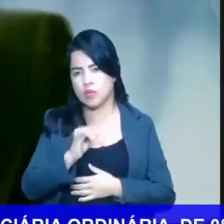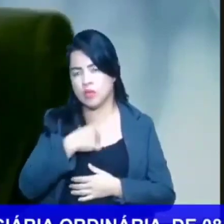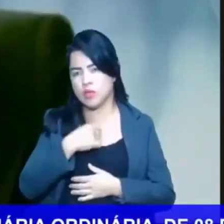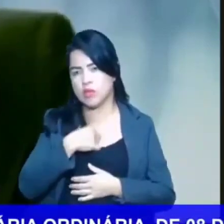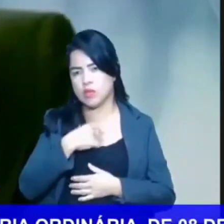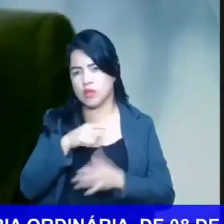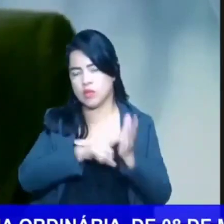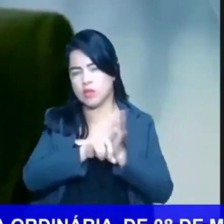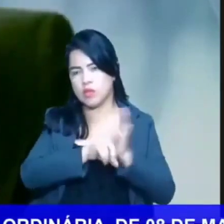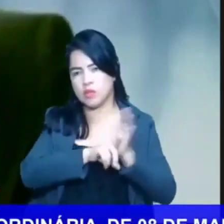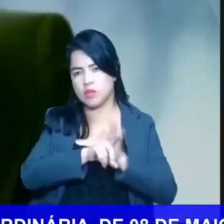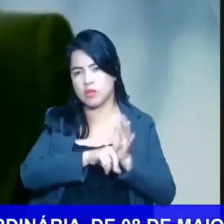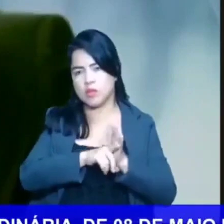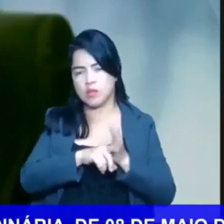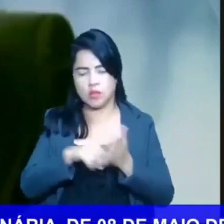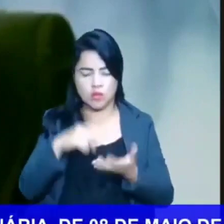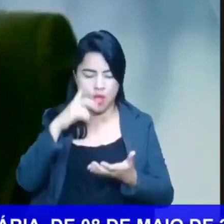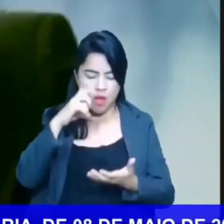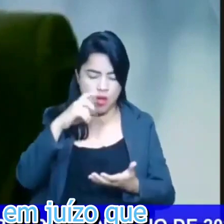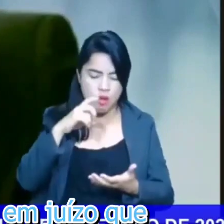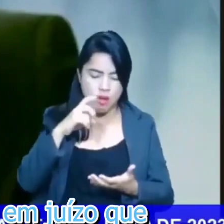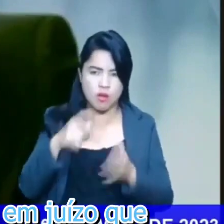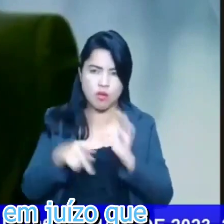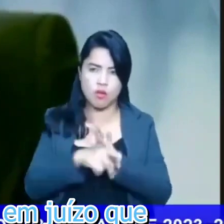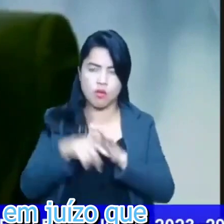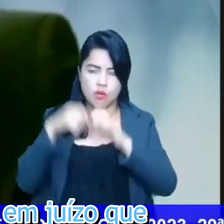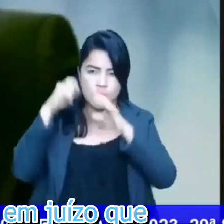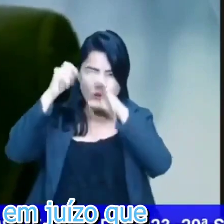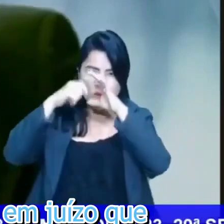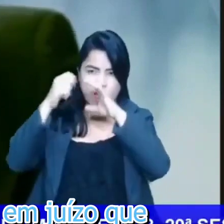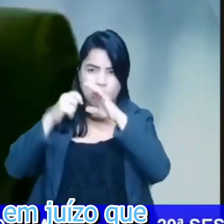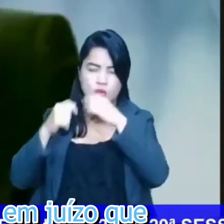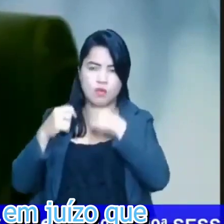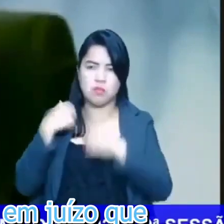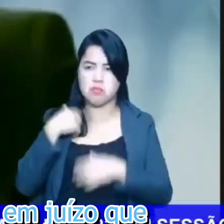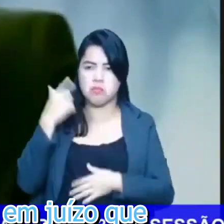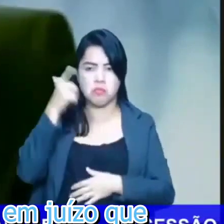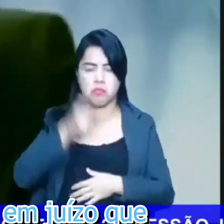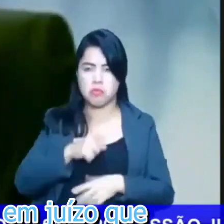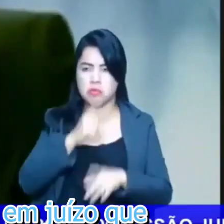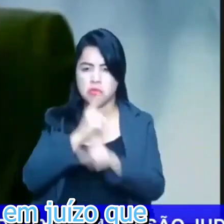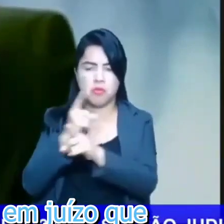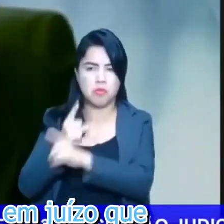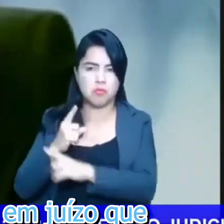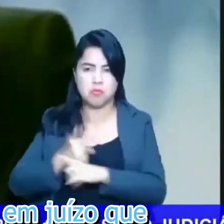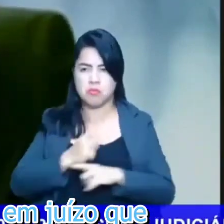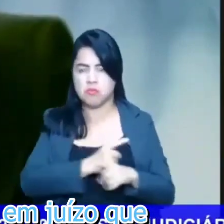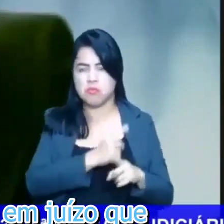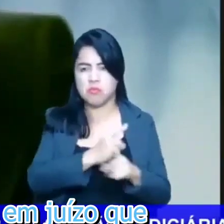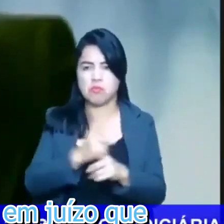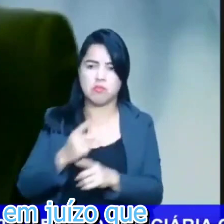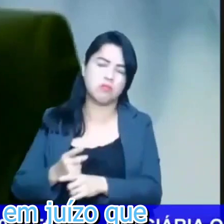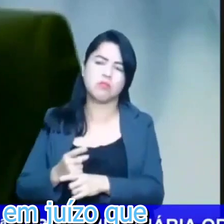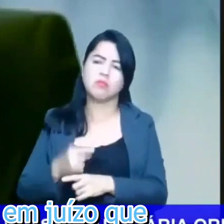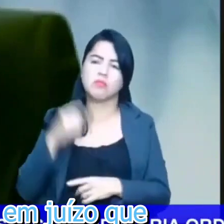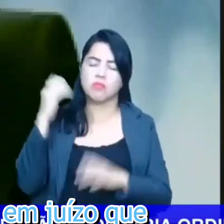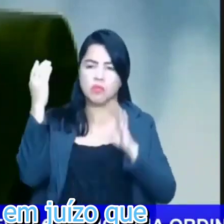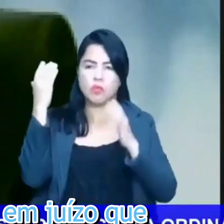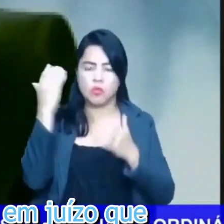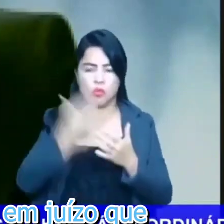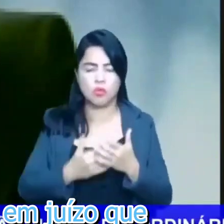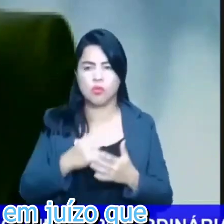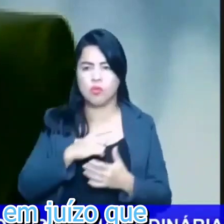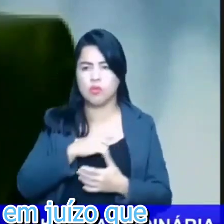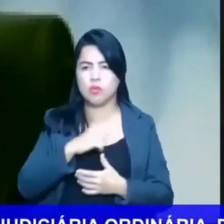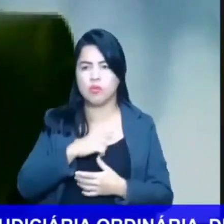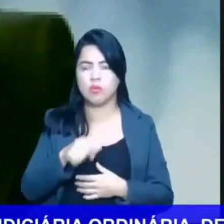eu examinei as fotografias e o próprio vídeo, não consigo encontrar prova produzida em